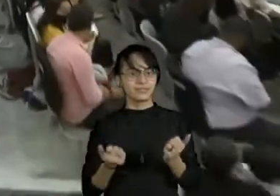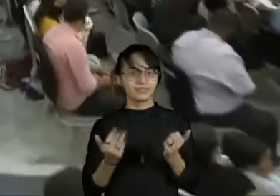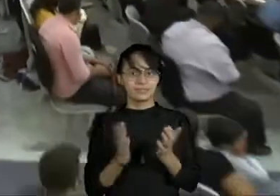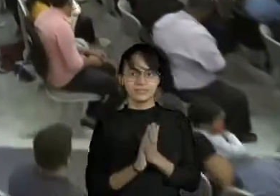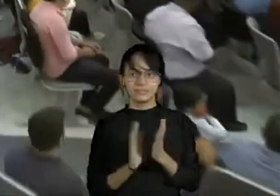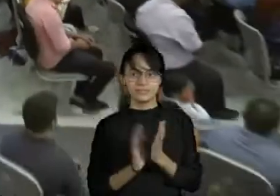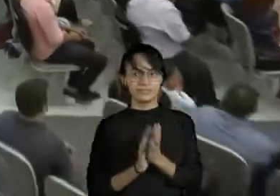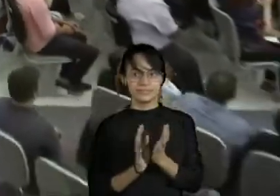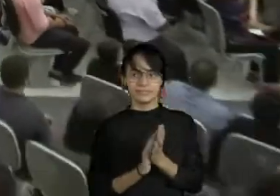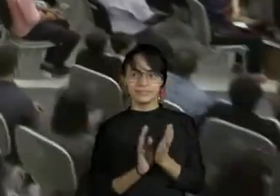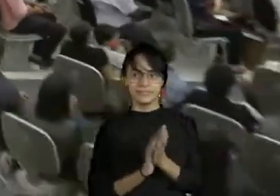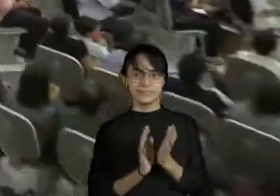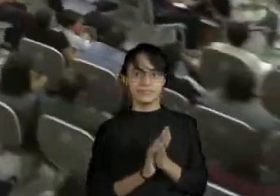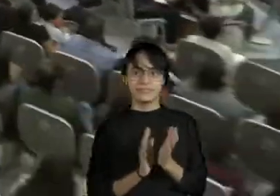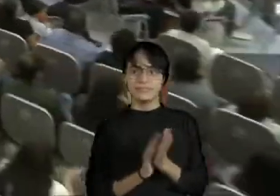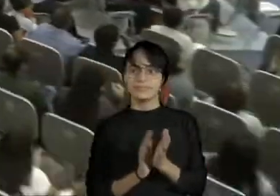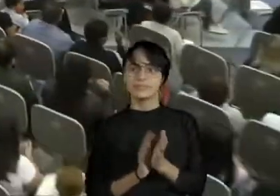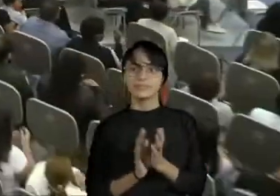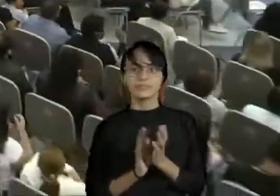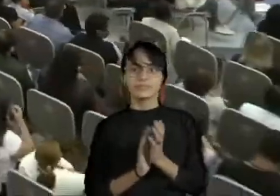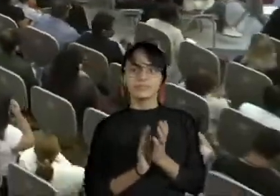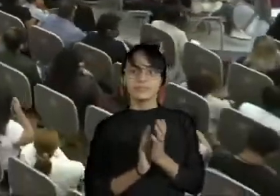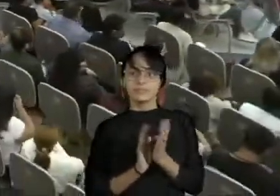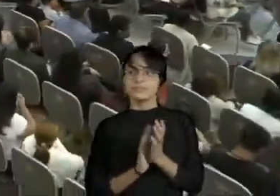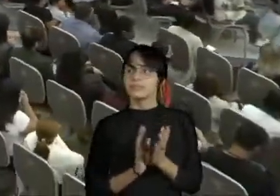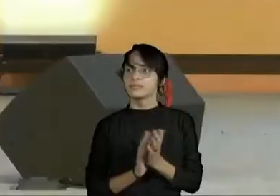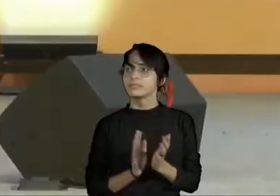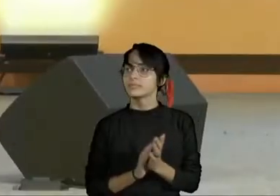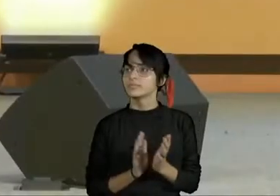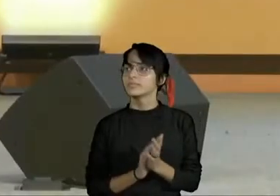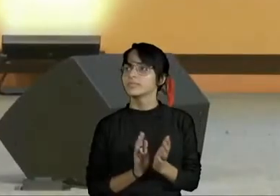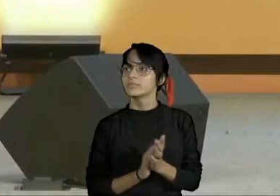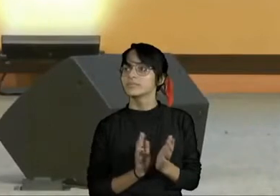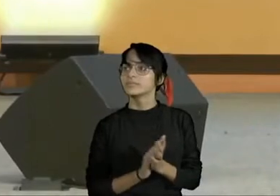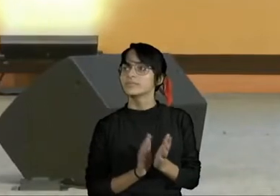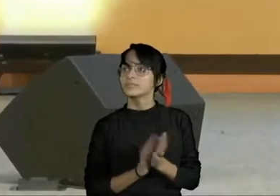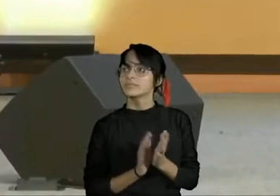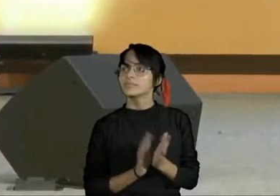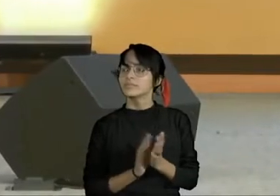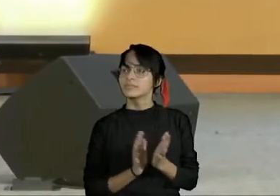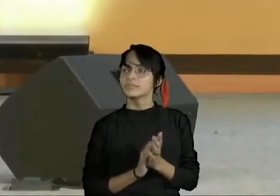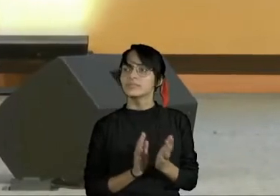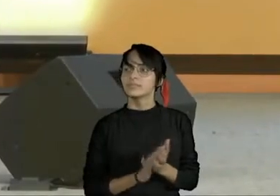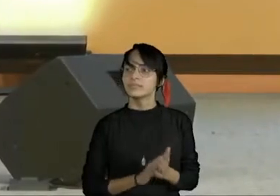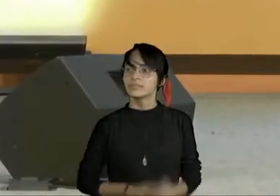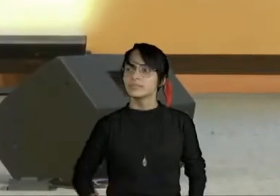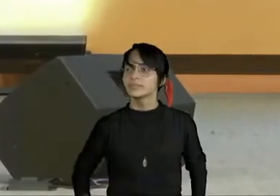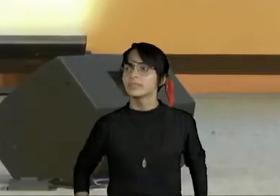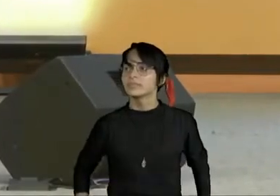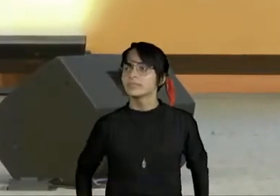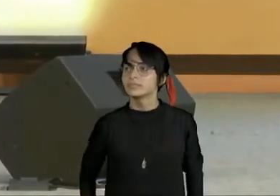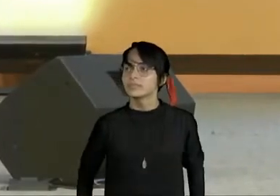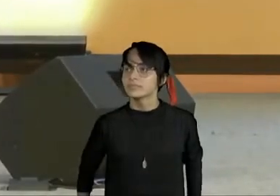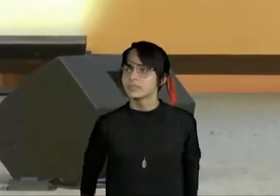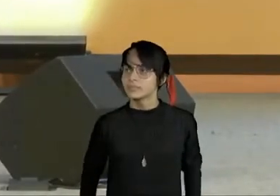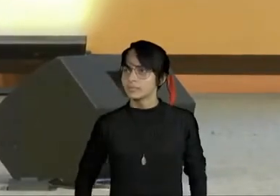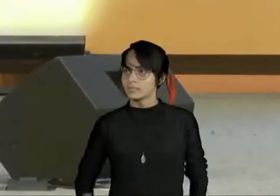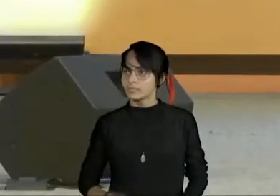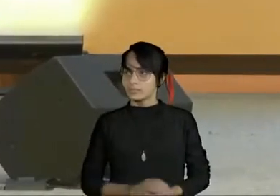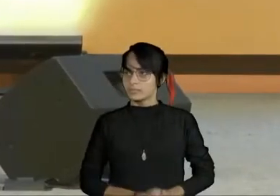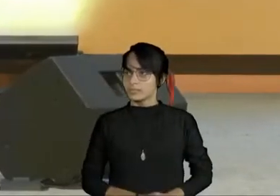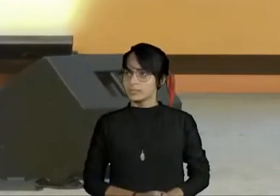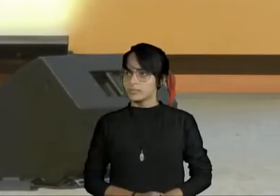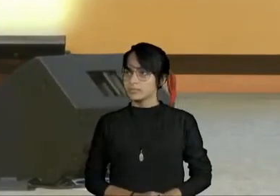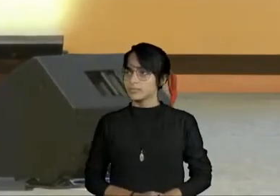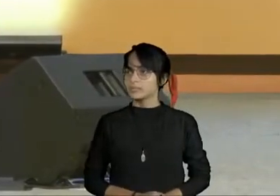não é homem para que minta, nem filho do homem para que se arrependa. Falaria e não cumpriria?